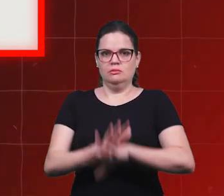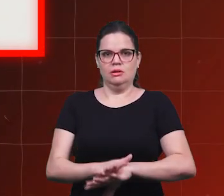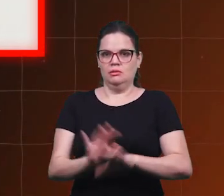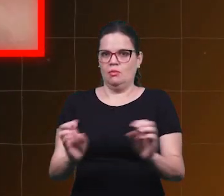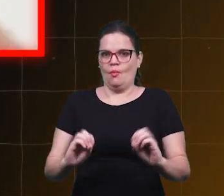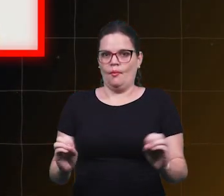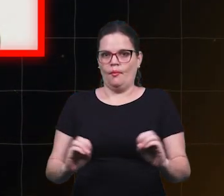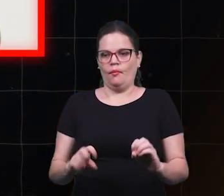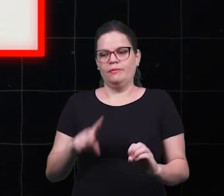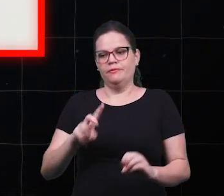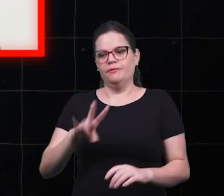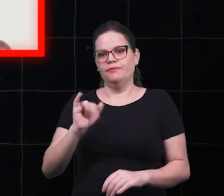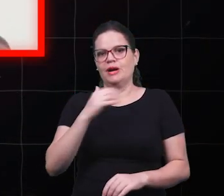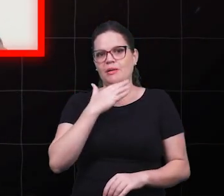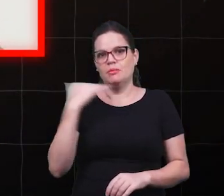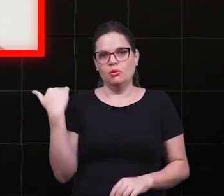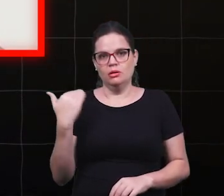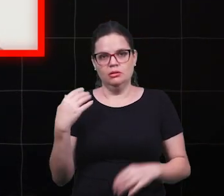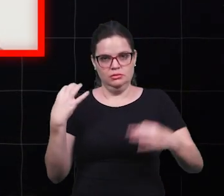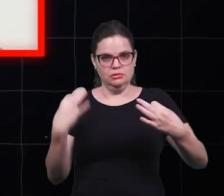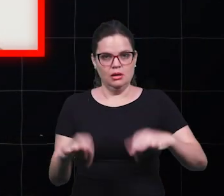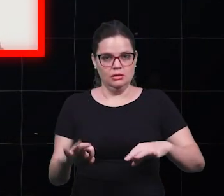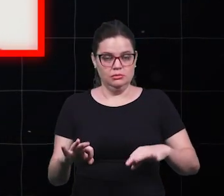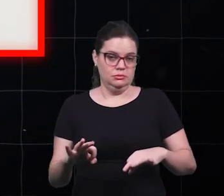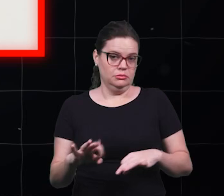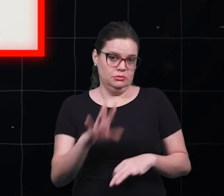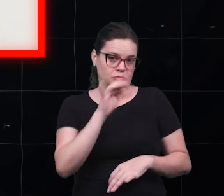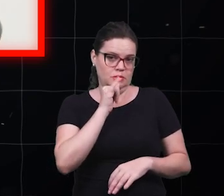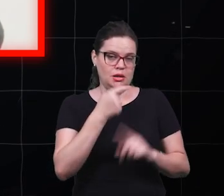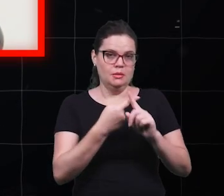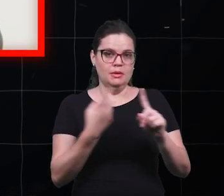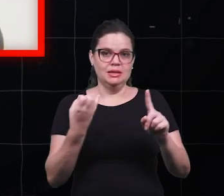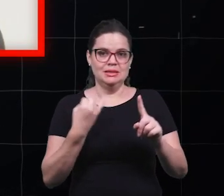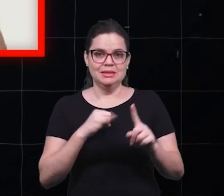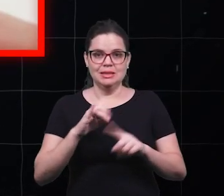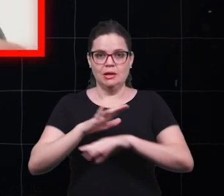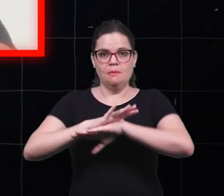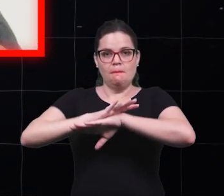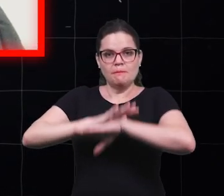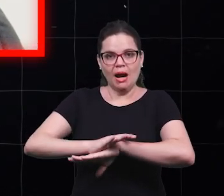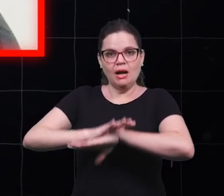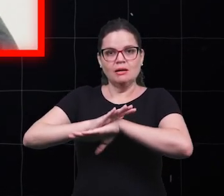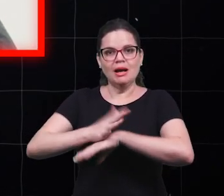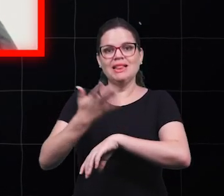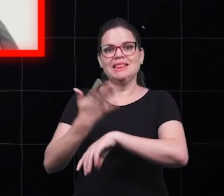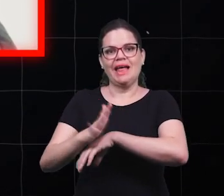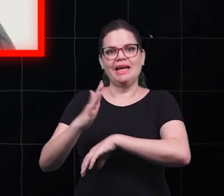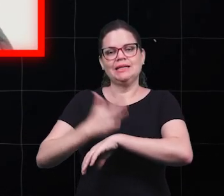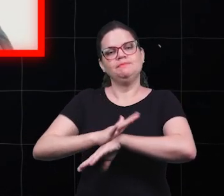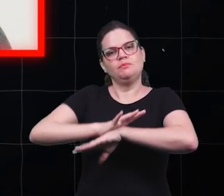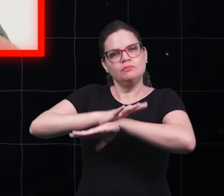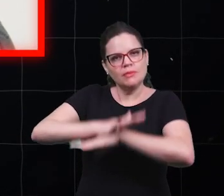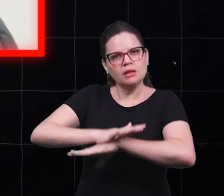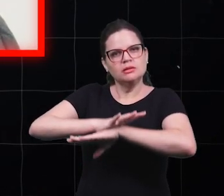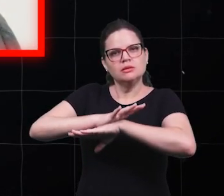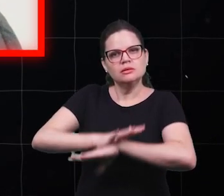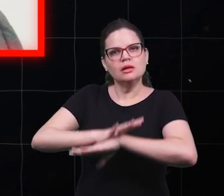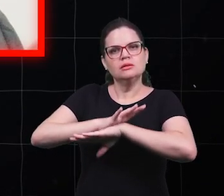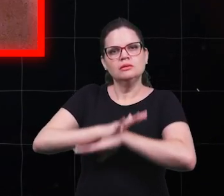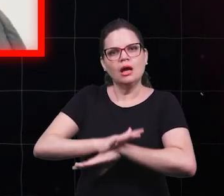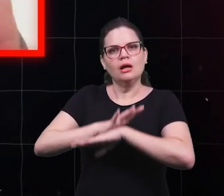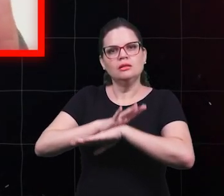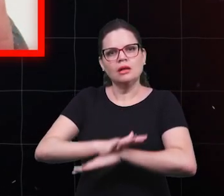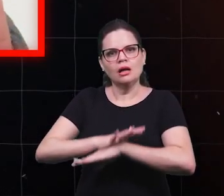cardiorrespiratória, levará à morte. Mas há um conjunto de técnicas racionais que são aplicados